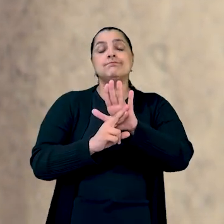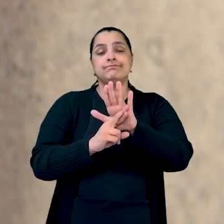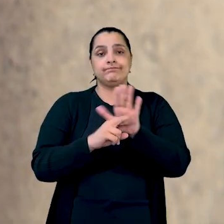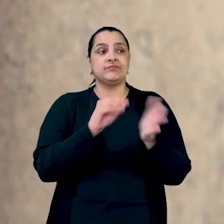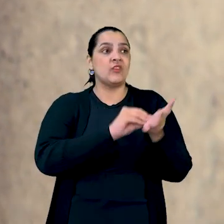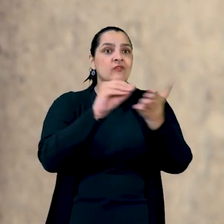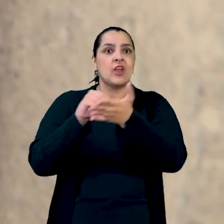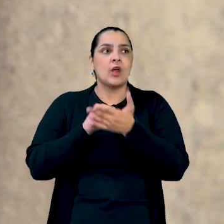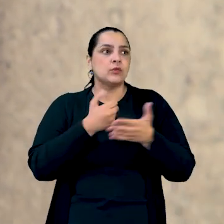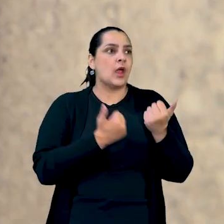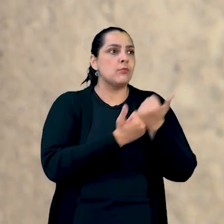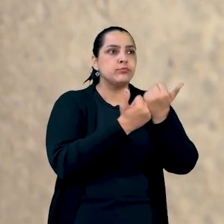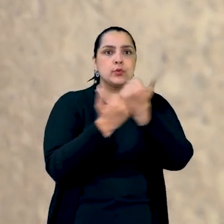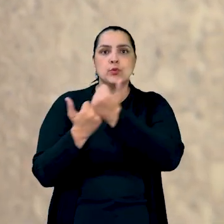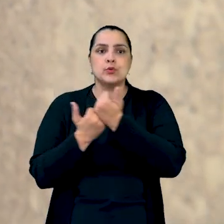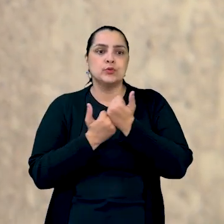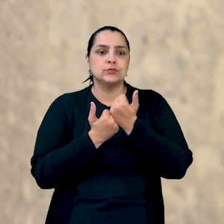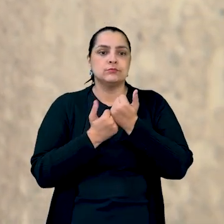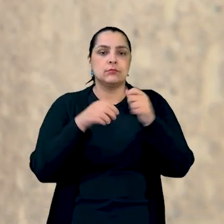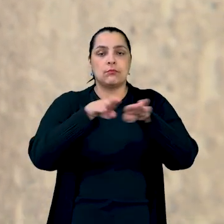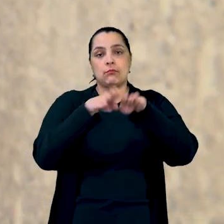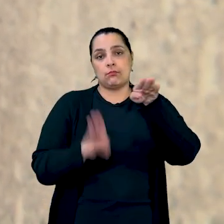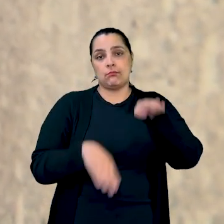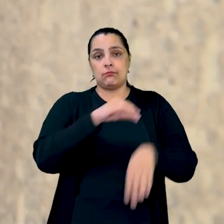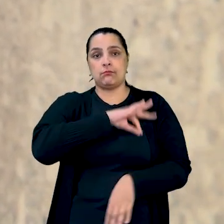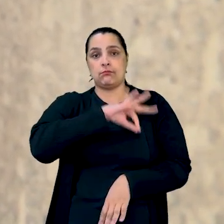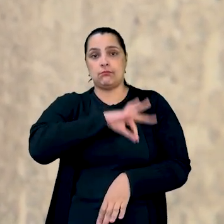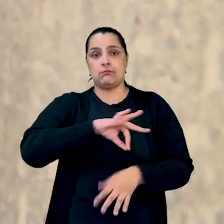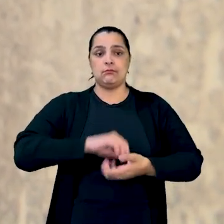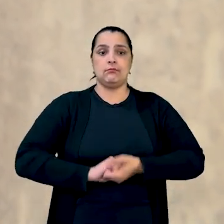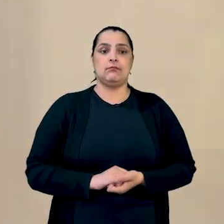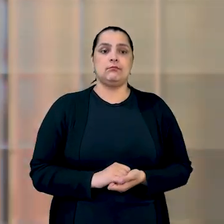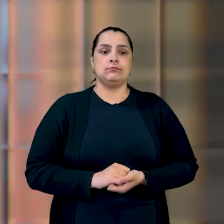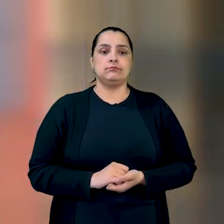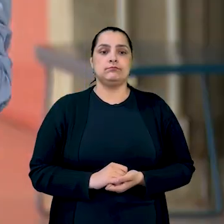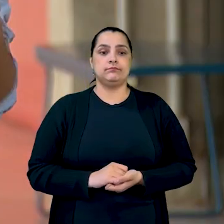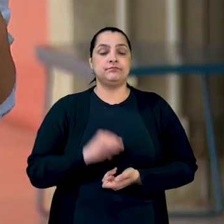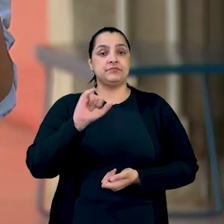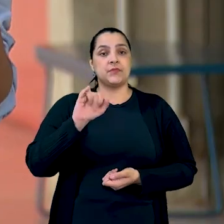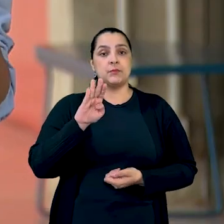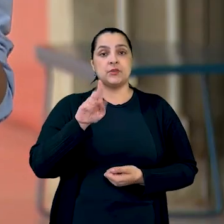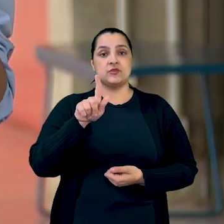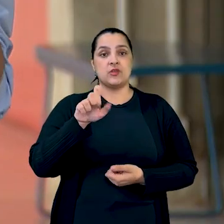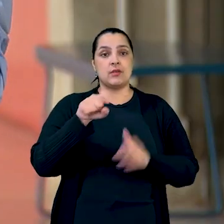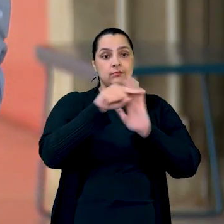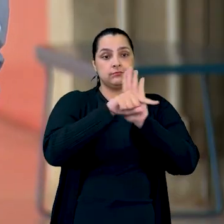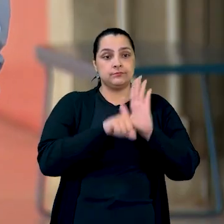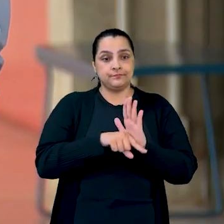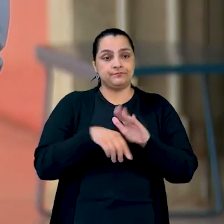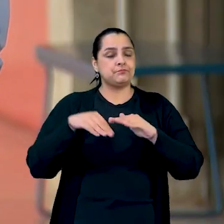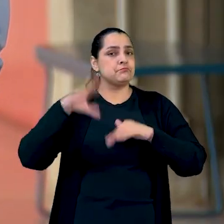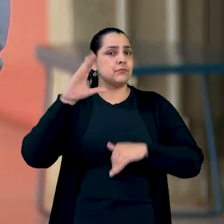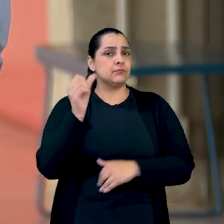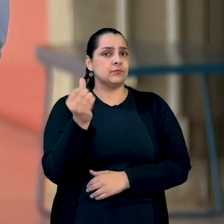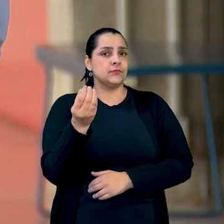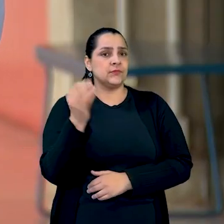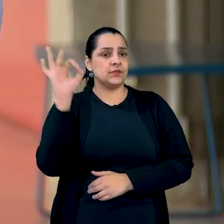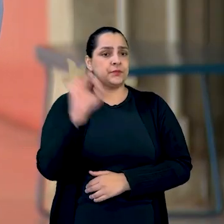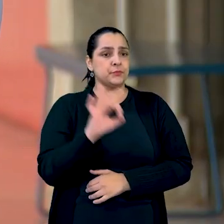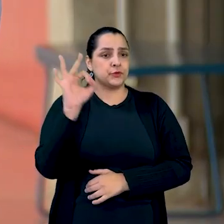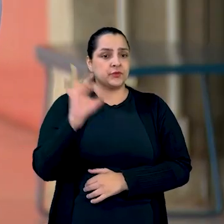representatividade, a ausência de redes de apoio e a desigualdade salarial. Dados do IBGE apontam que mais